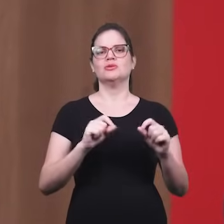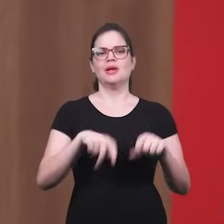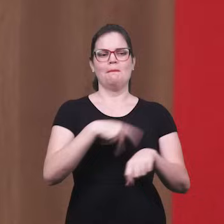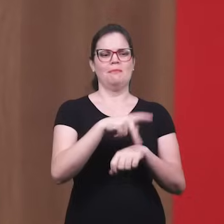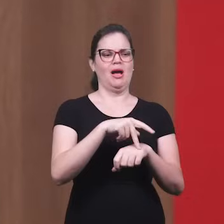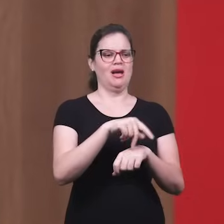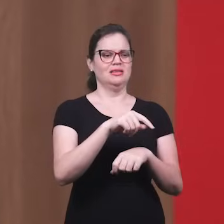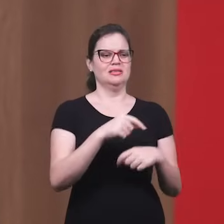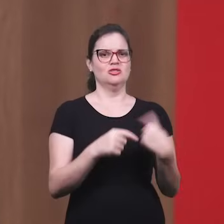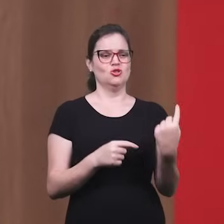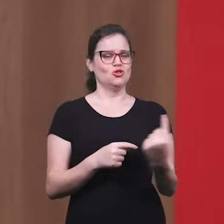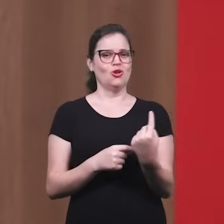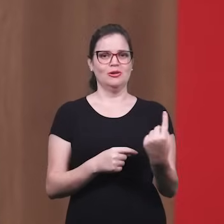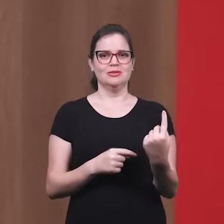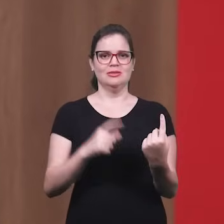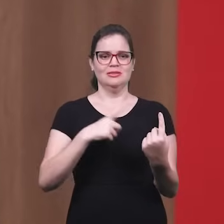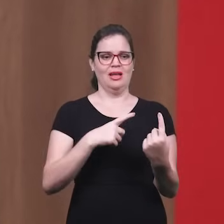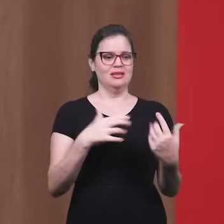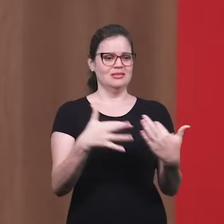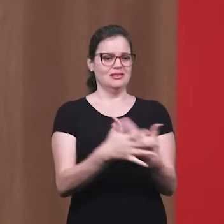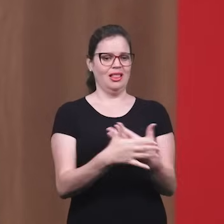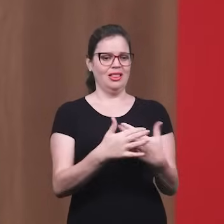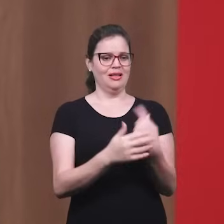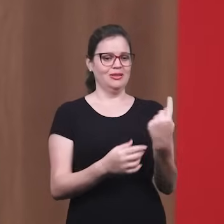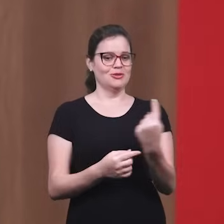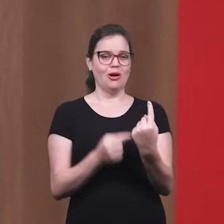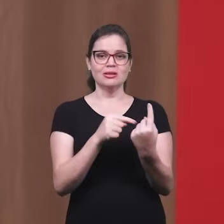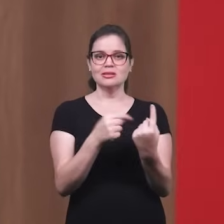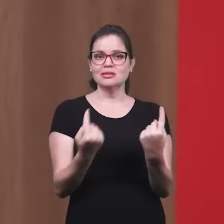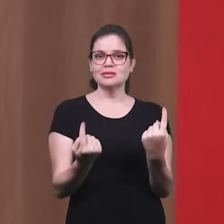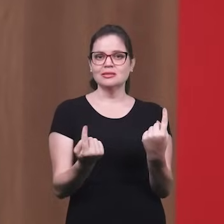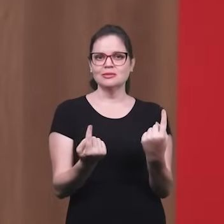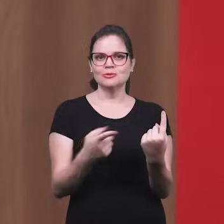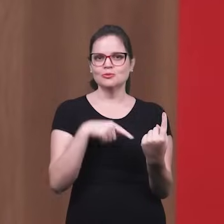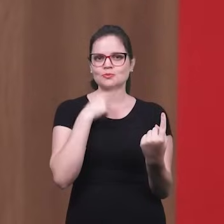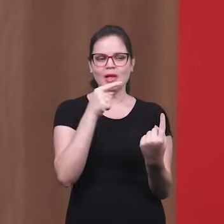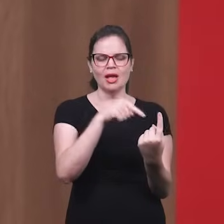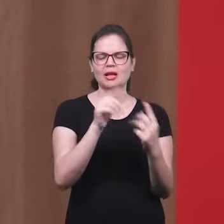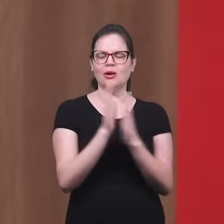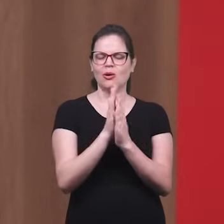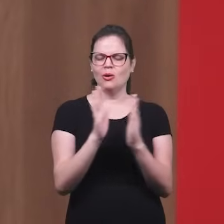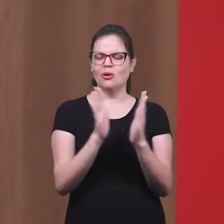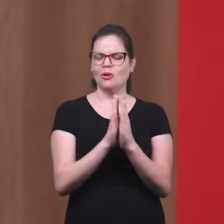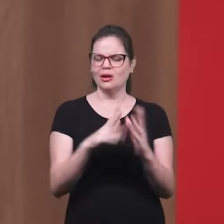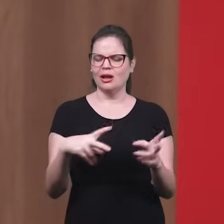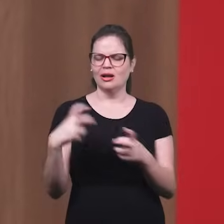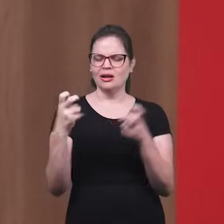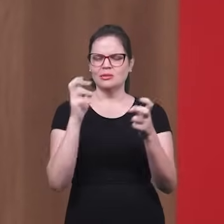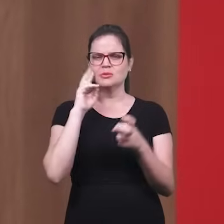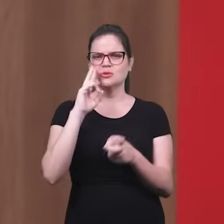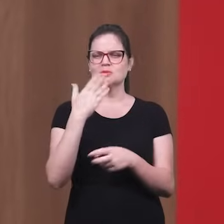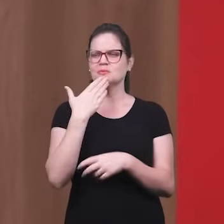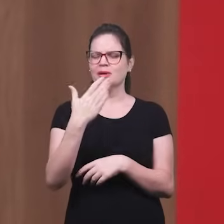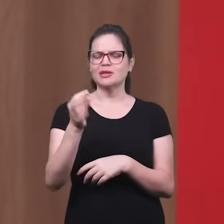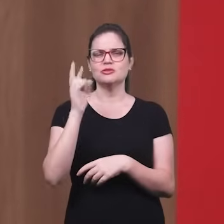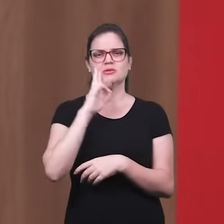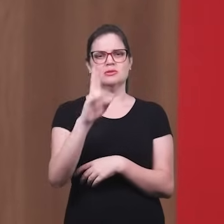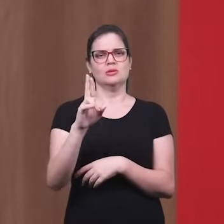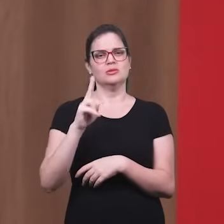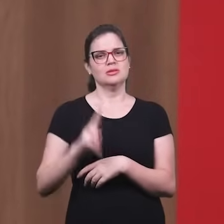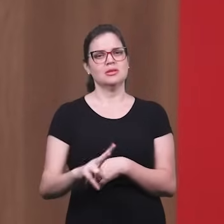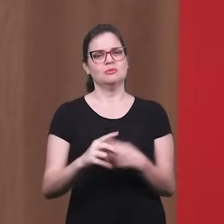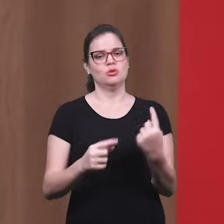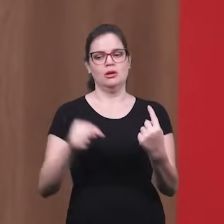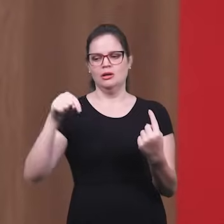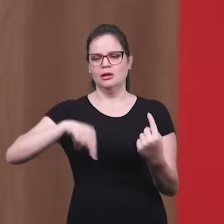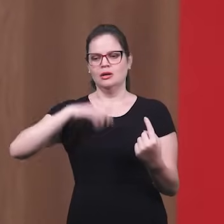sozinhos, em cidades, né, que eles estão sozinhos ali, orando, clamando ao Senhor, buscando ao Senhor.